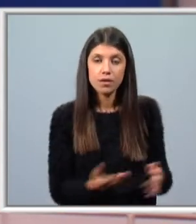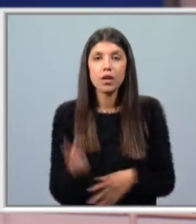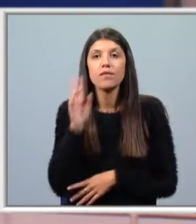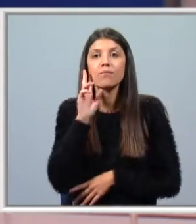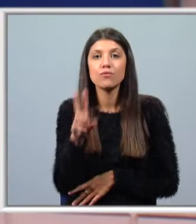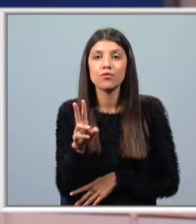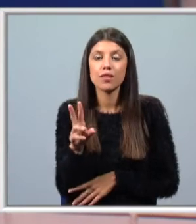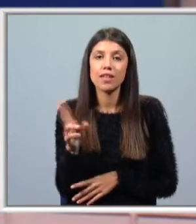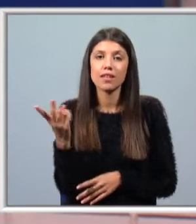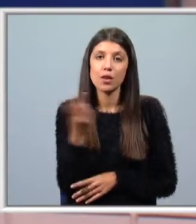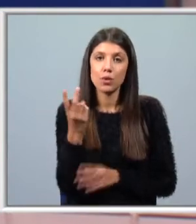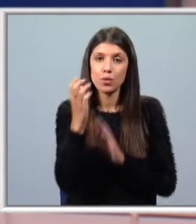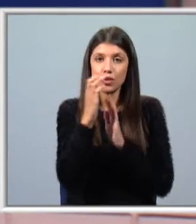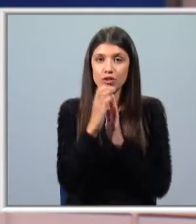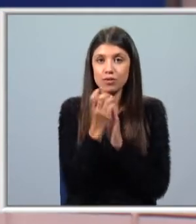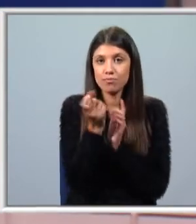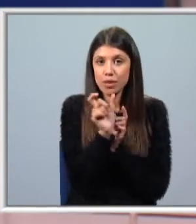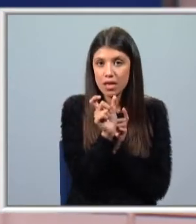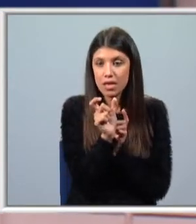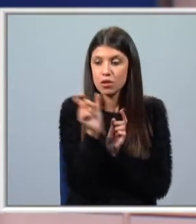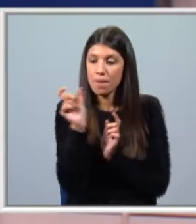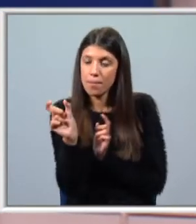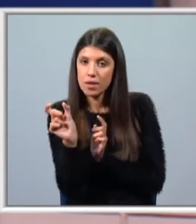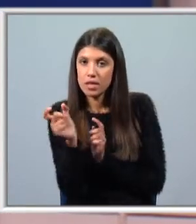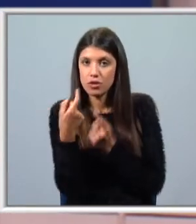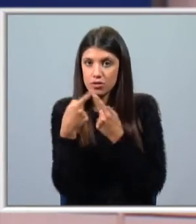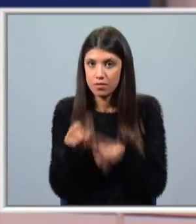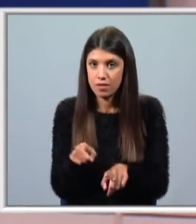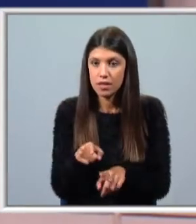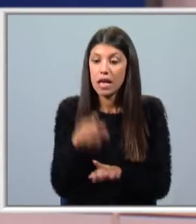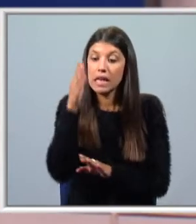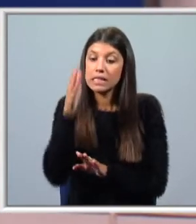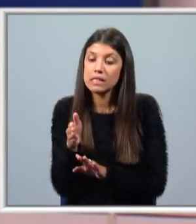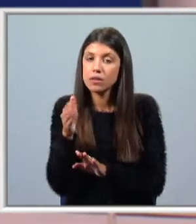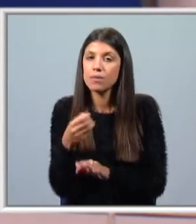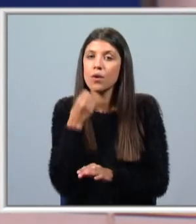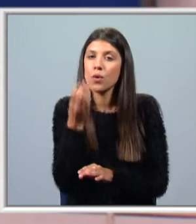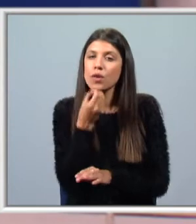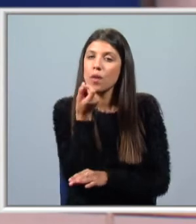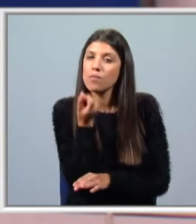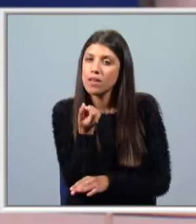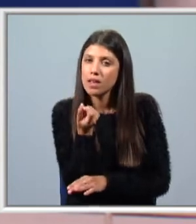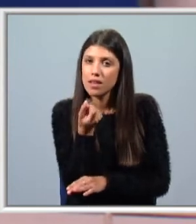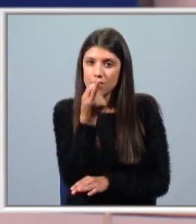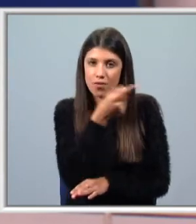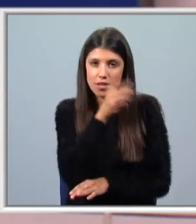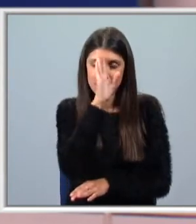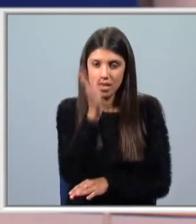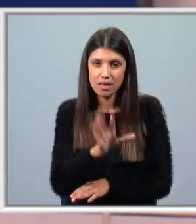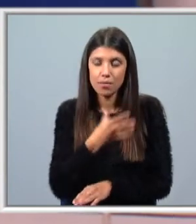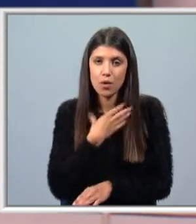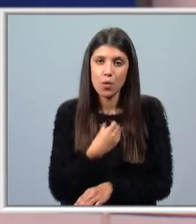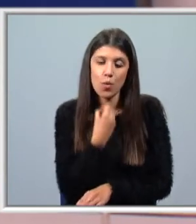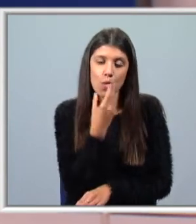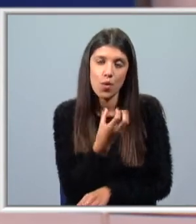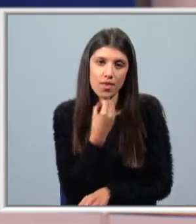assistindo a dois excertos diferentes e pelo meio eu vou contar-te um bocadinho. Vocês sabem que eu gosto sempre de vos contar um